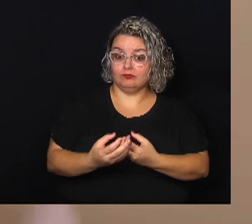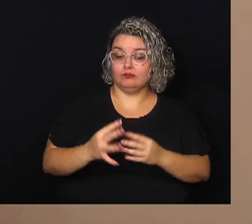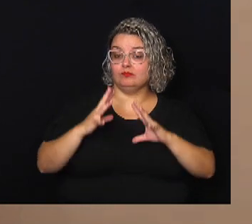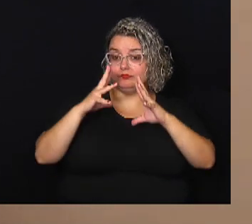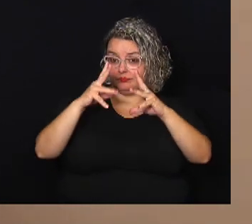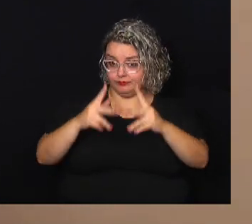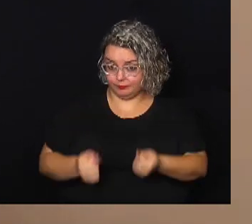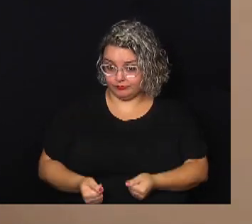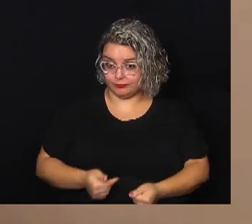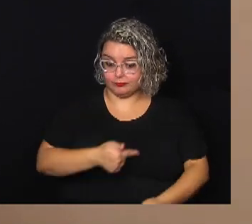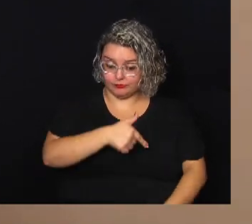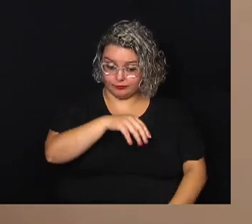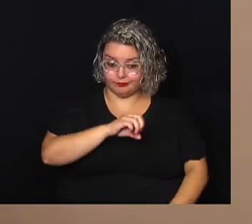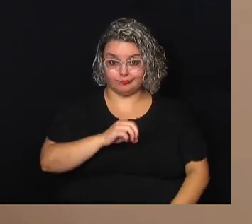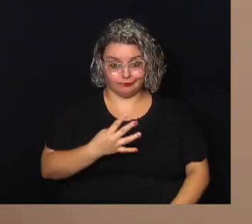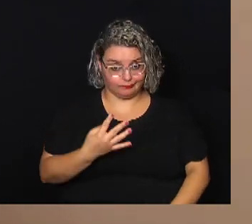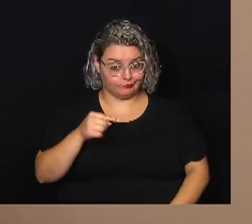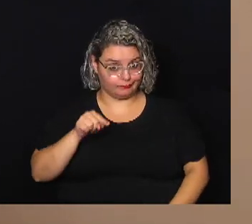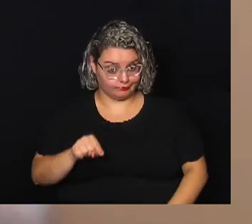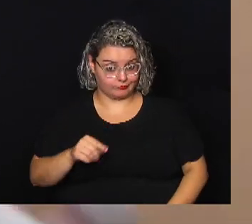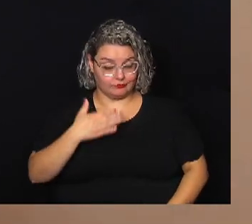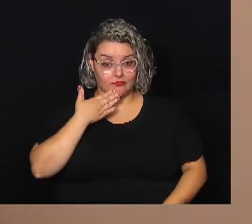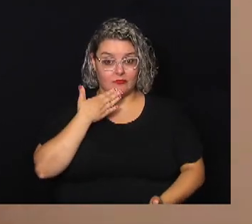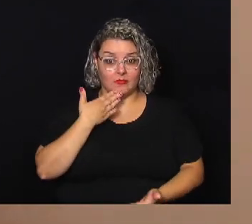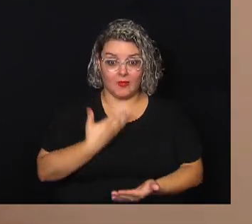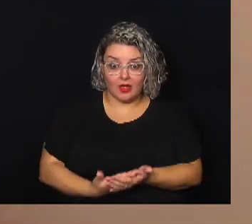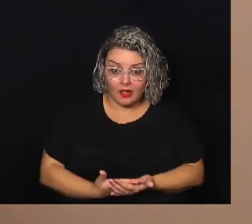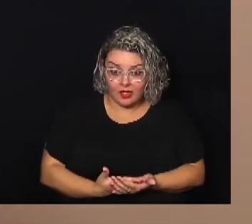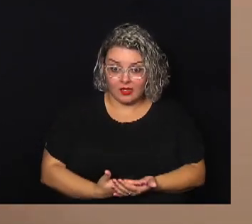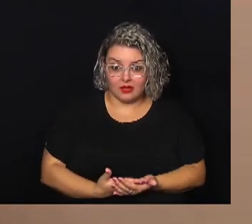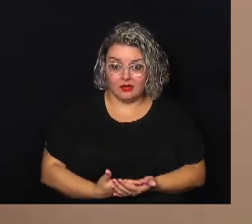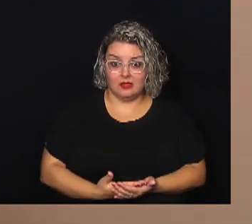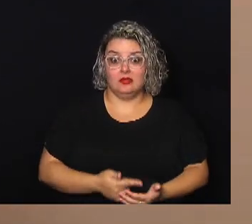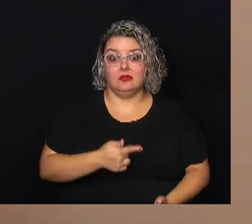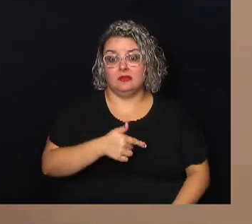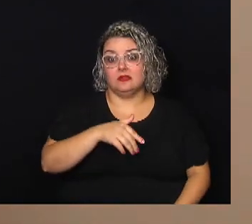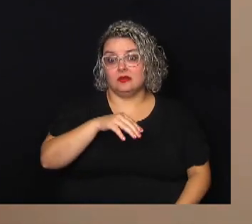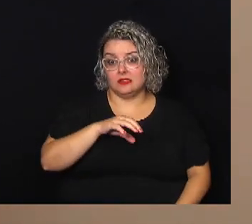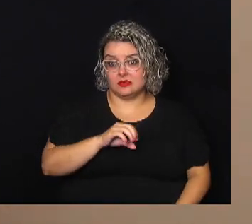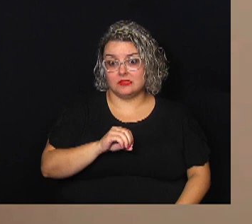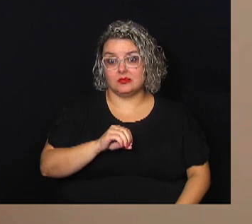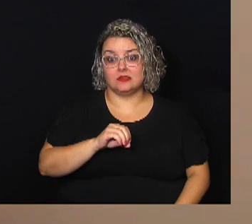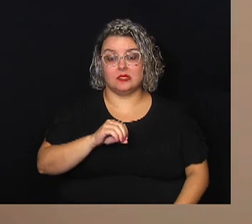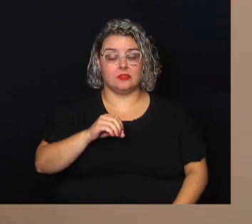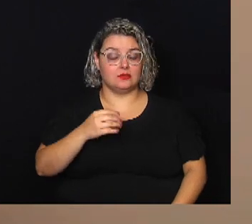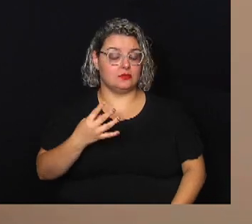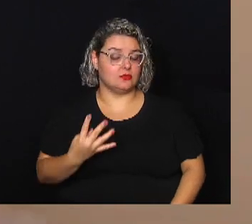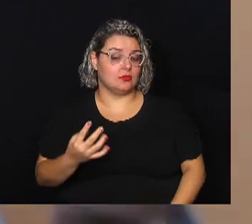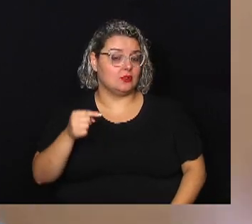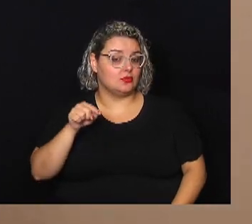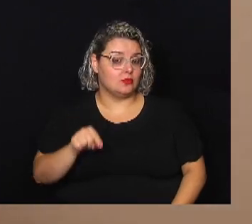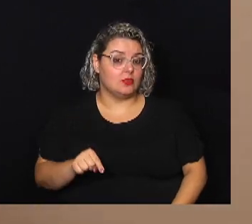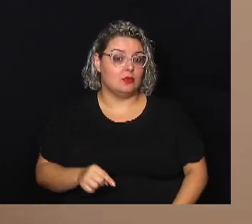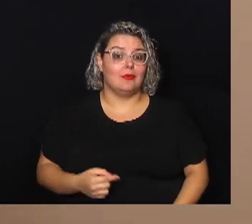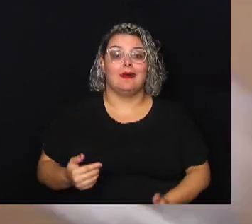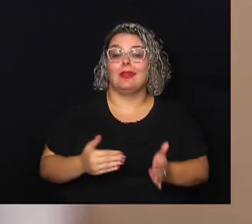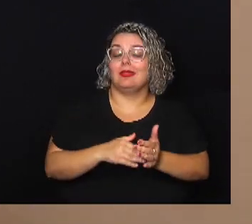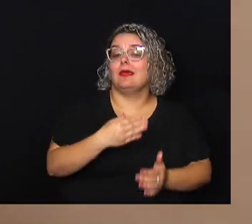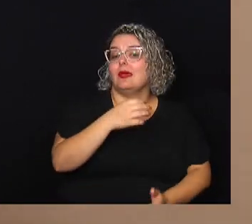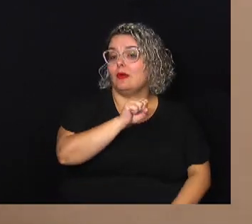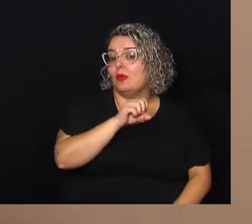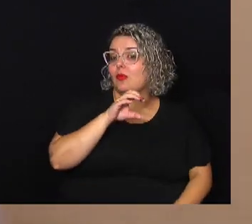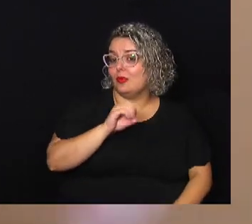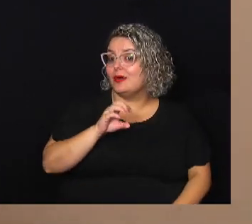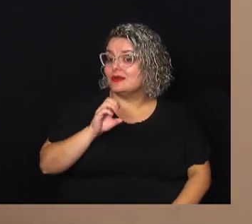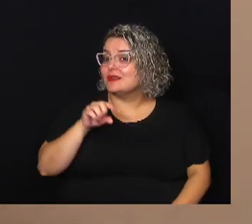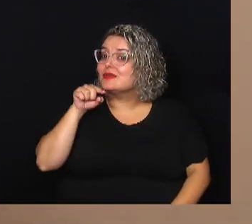já nos assusta, quando você fala em 700 mil e 800 mil casos por ano, além desse dado